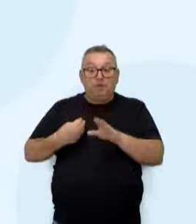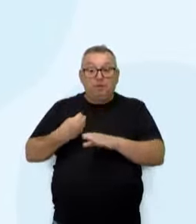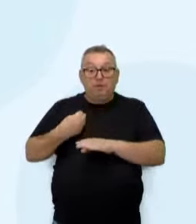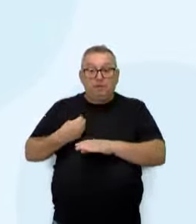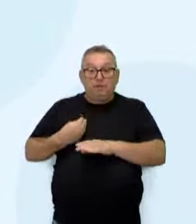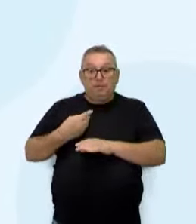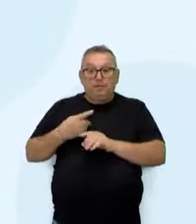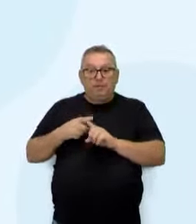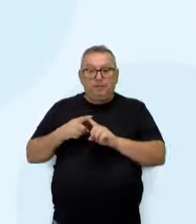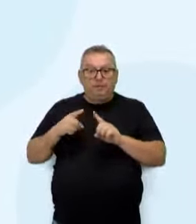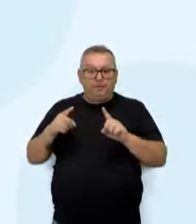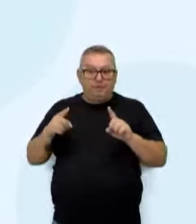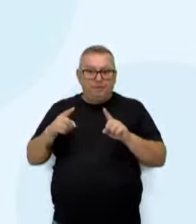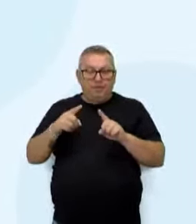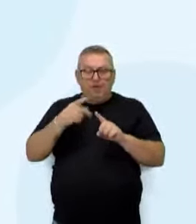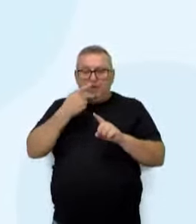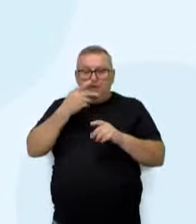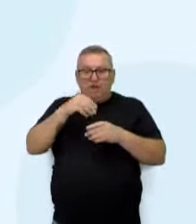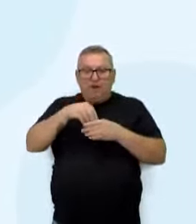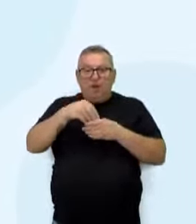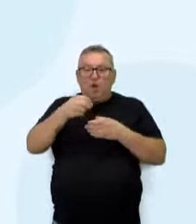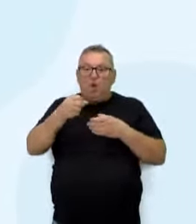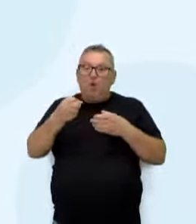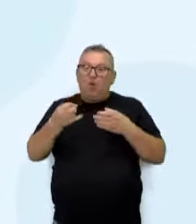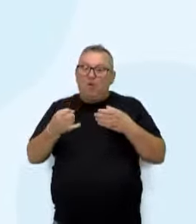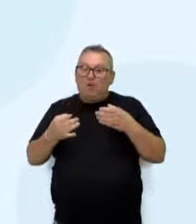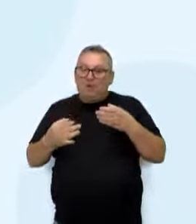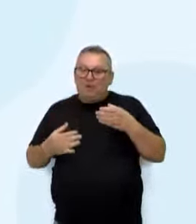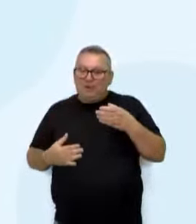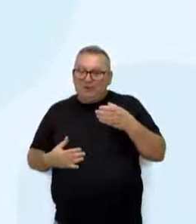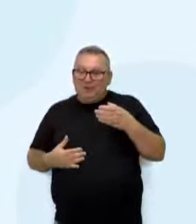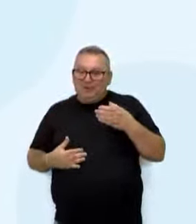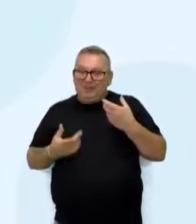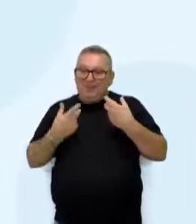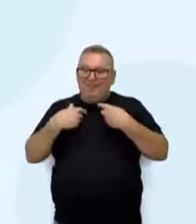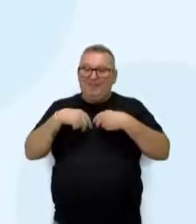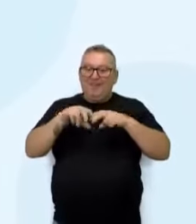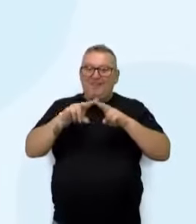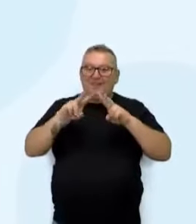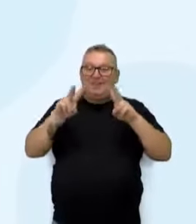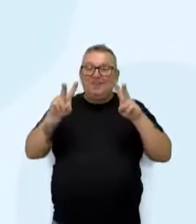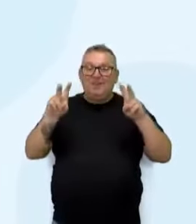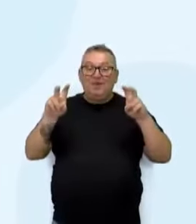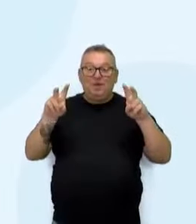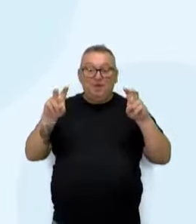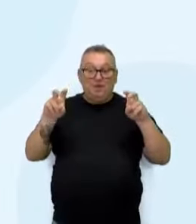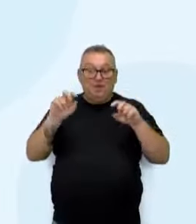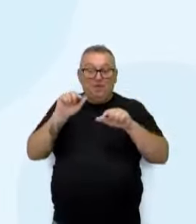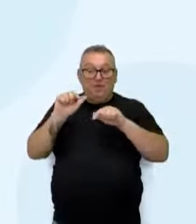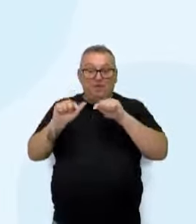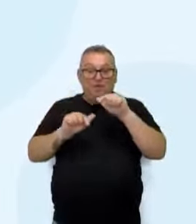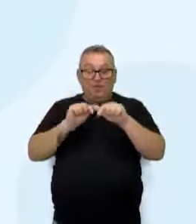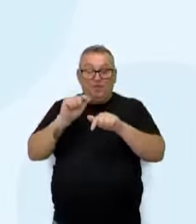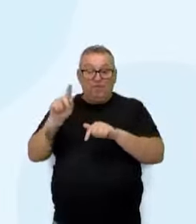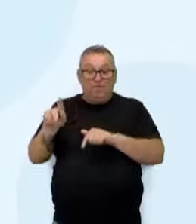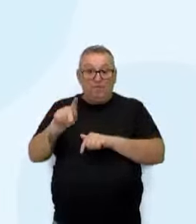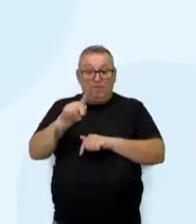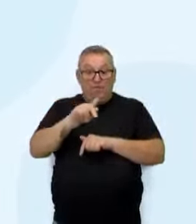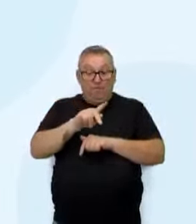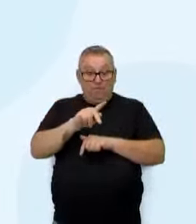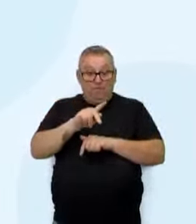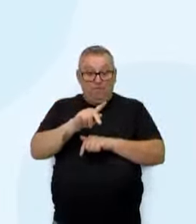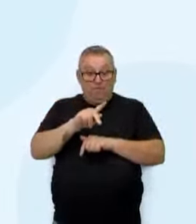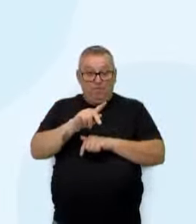eu falei de conteúdos, já que eu falei dos temas que a gente ia trabalhar com os professores na semana